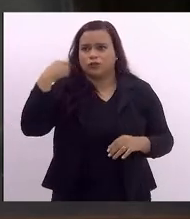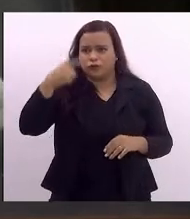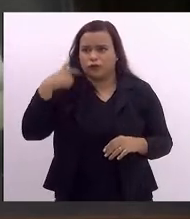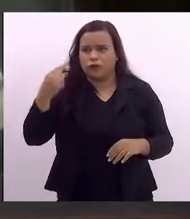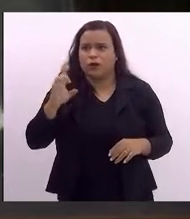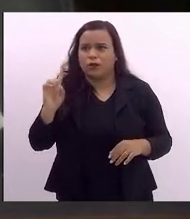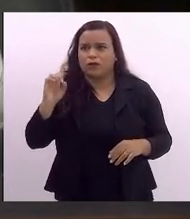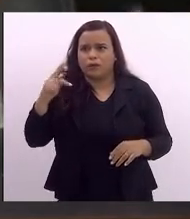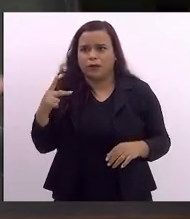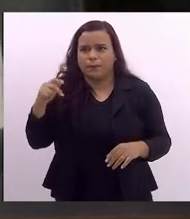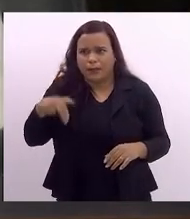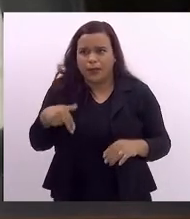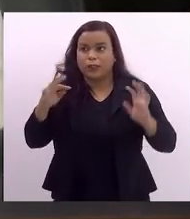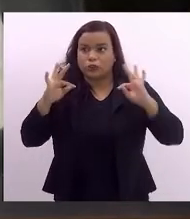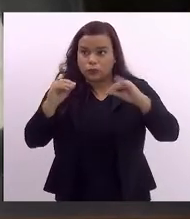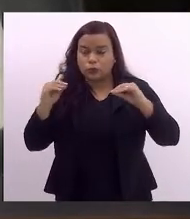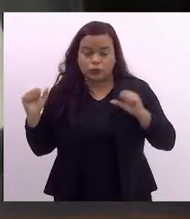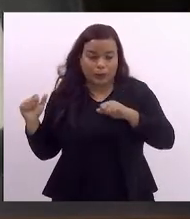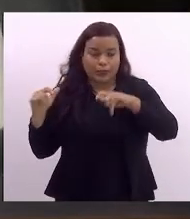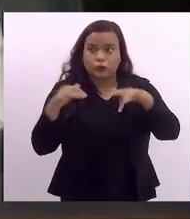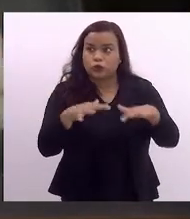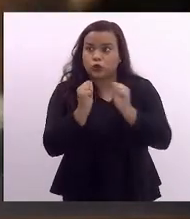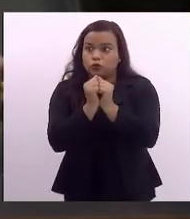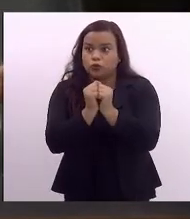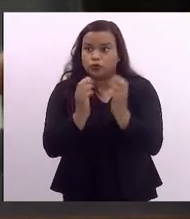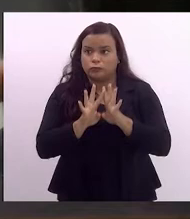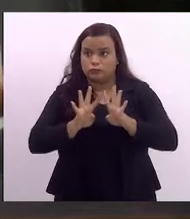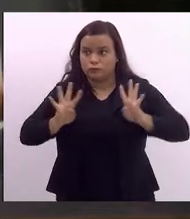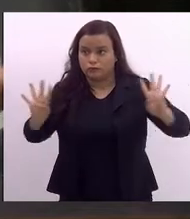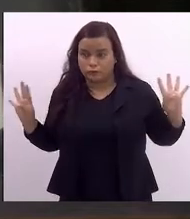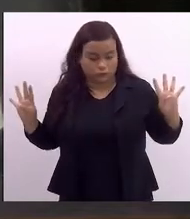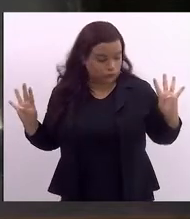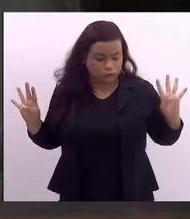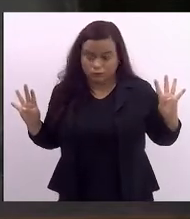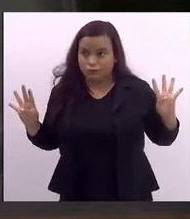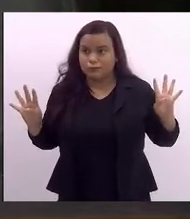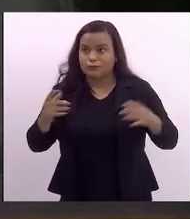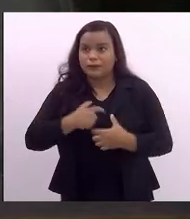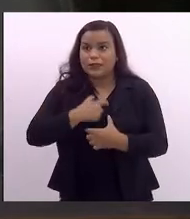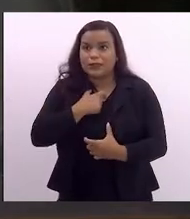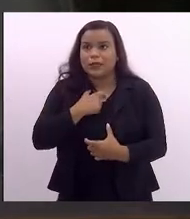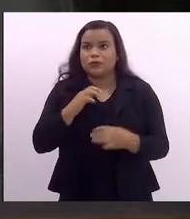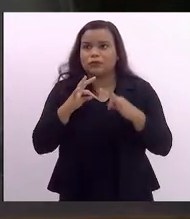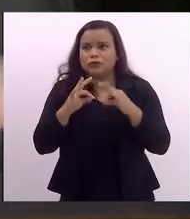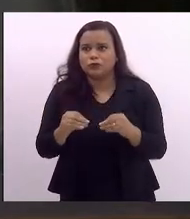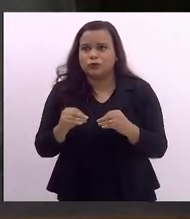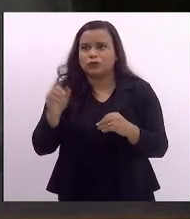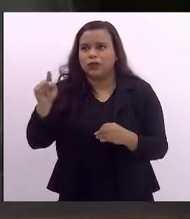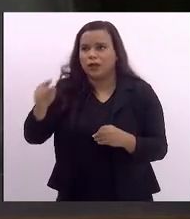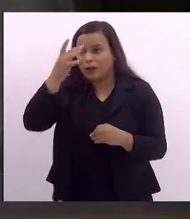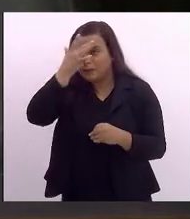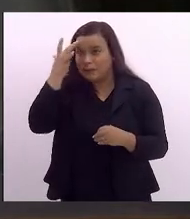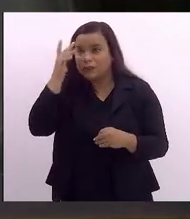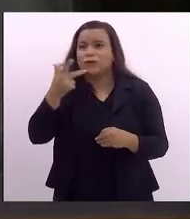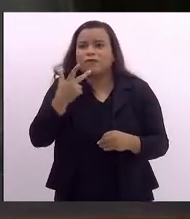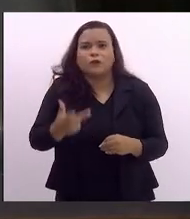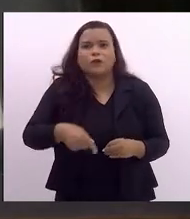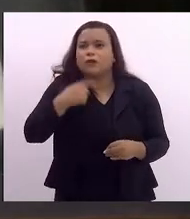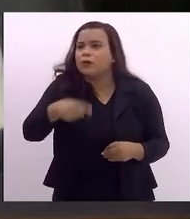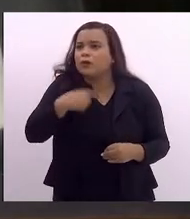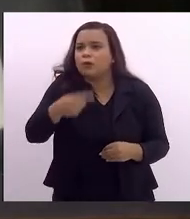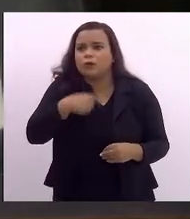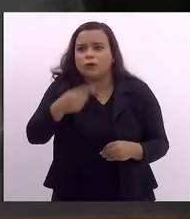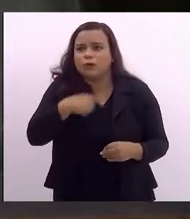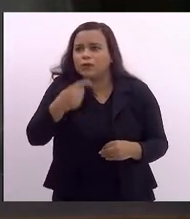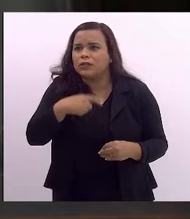DPN, o Ítalo, o Jeff, entraram na sala de reconhecimento, todos estavam de terno, a vítima disse que não tinha capacidade nenhuma de reconhecer o acusado e ele